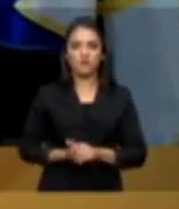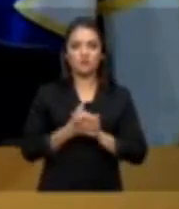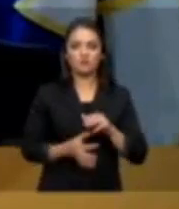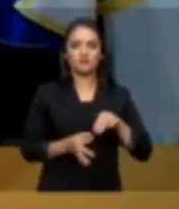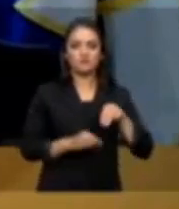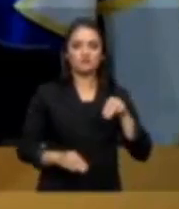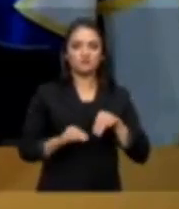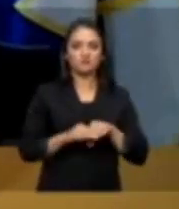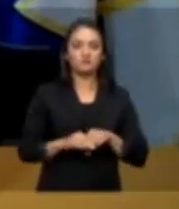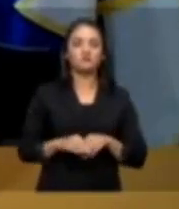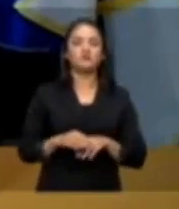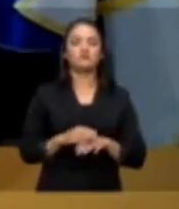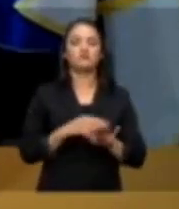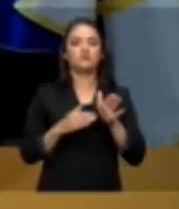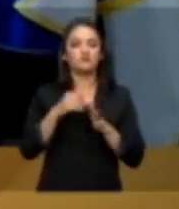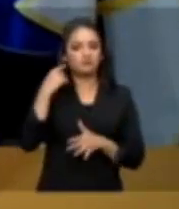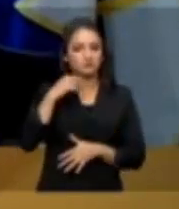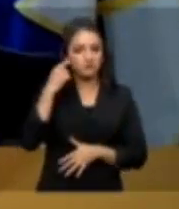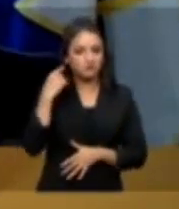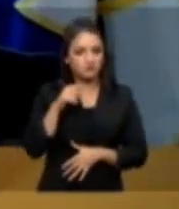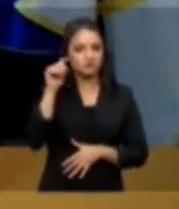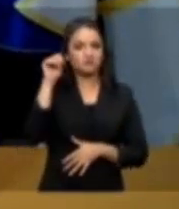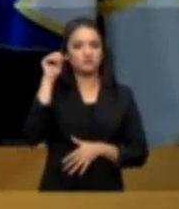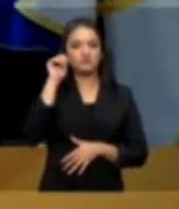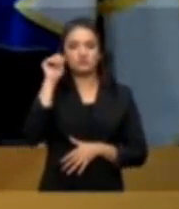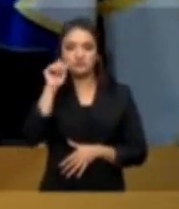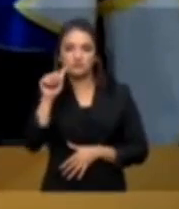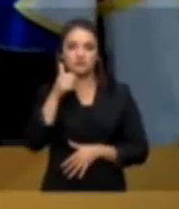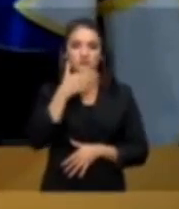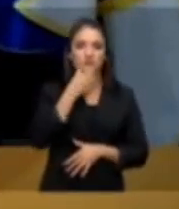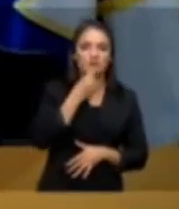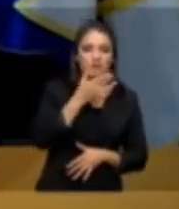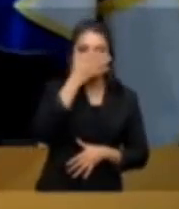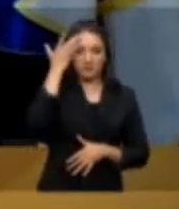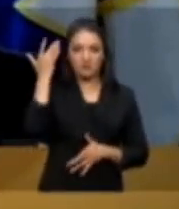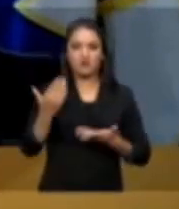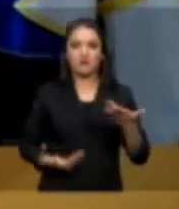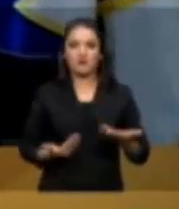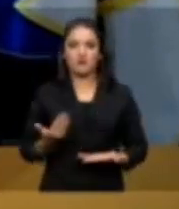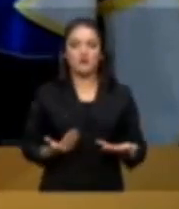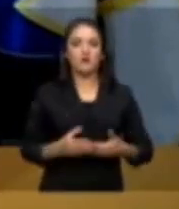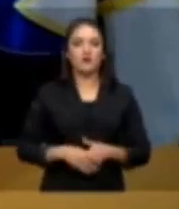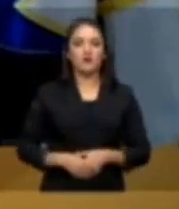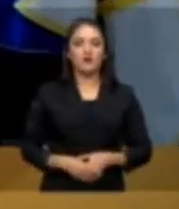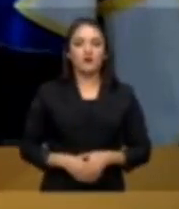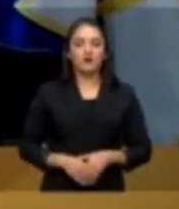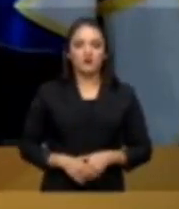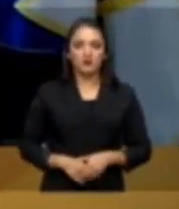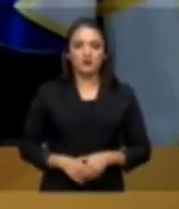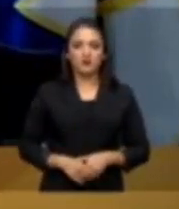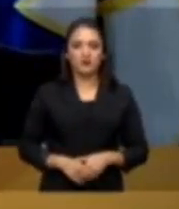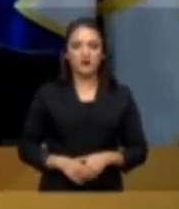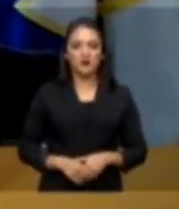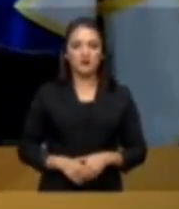ministros, senhores advogados, senhoras advogadas, servidores e servidoras. O